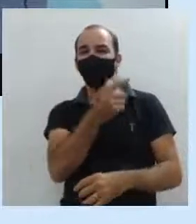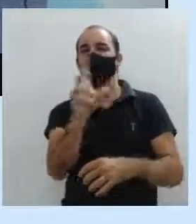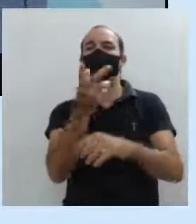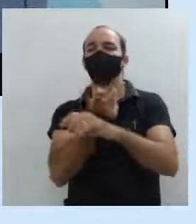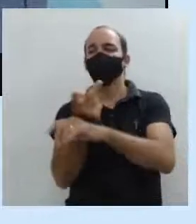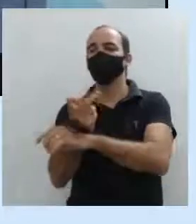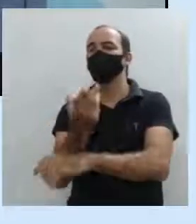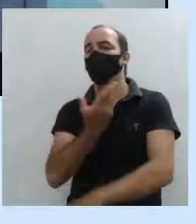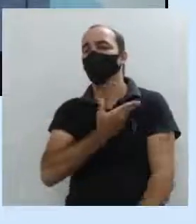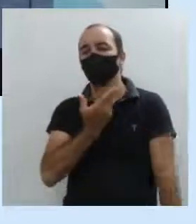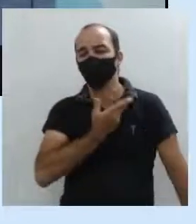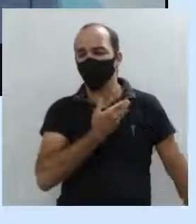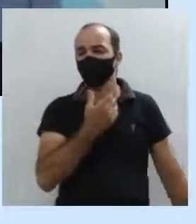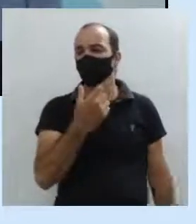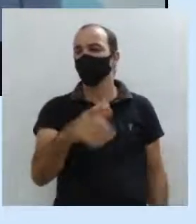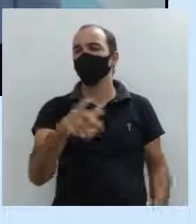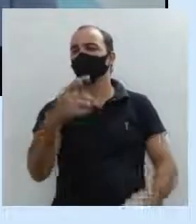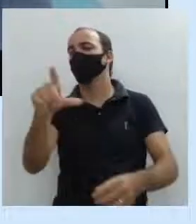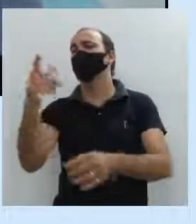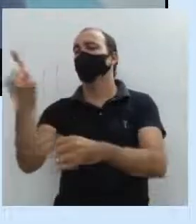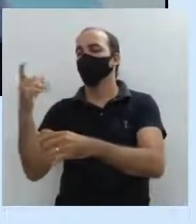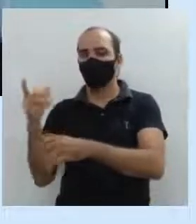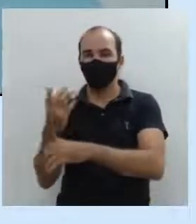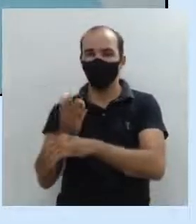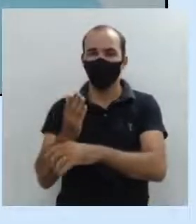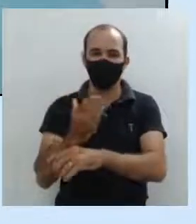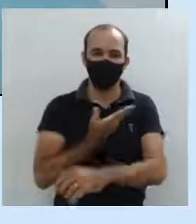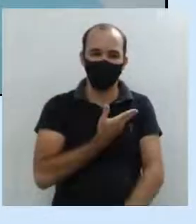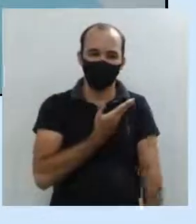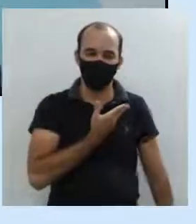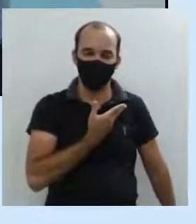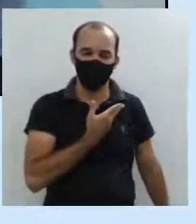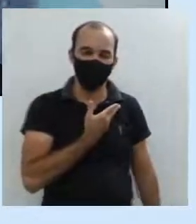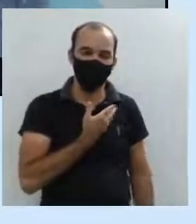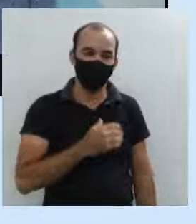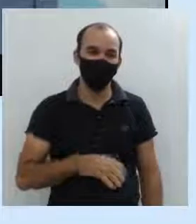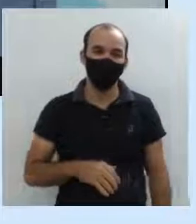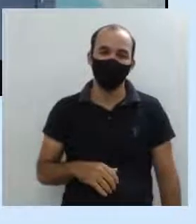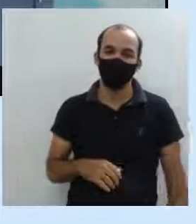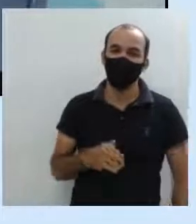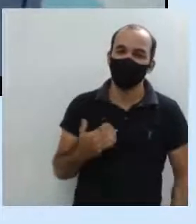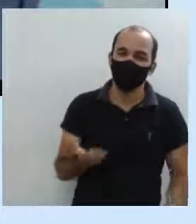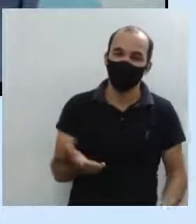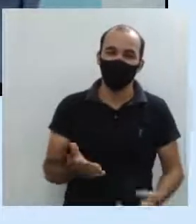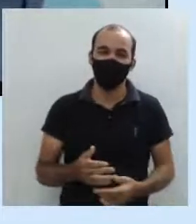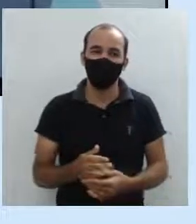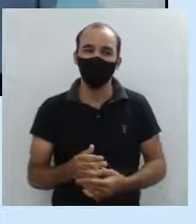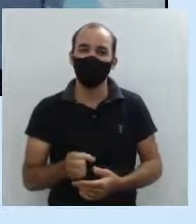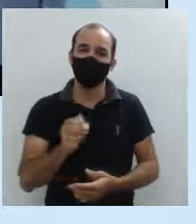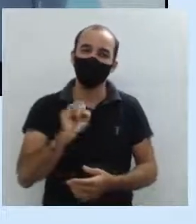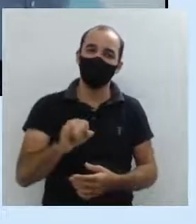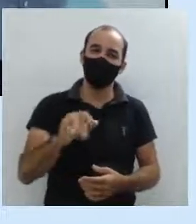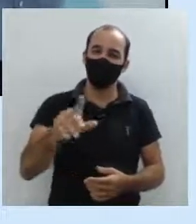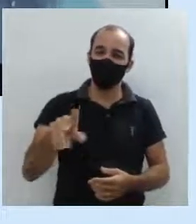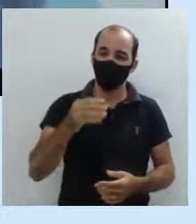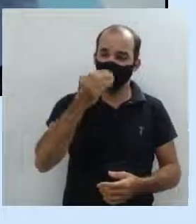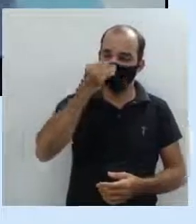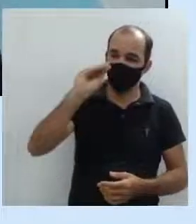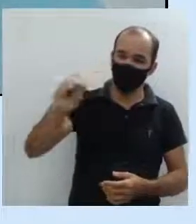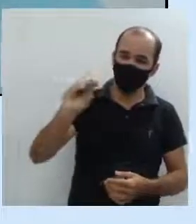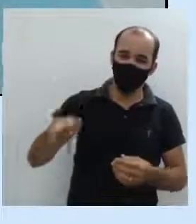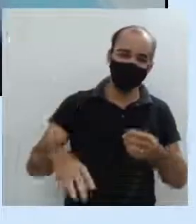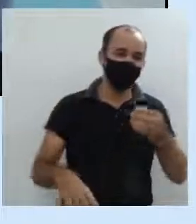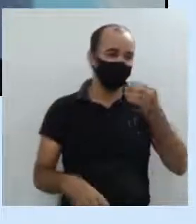outra amizade. Isso pode ser aplicado a várias coisas. O descartar não apenas de um relacionamento, mas o descartar